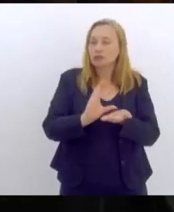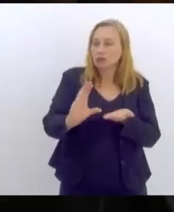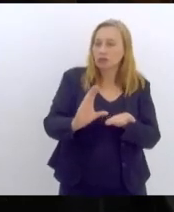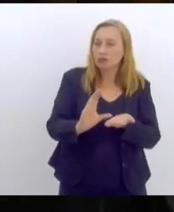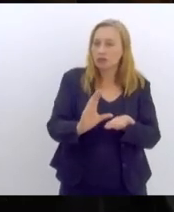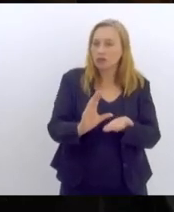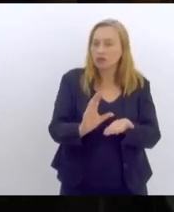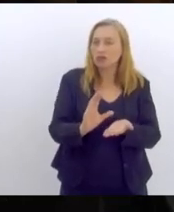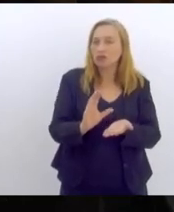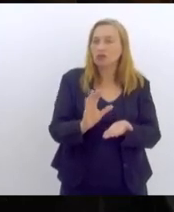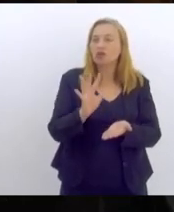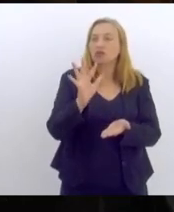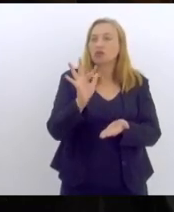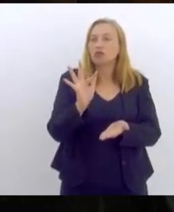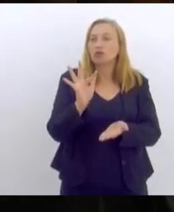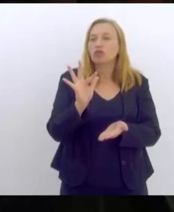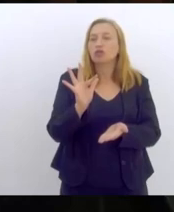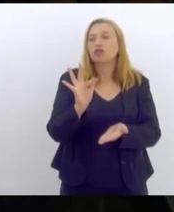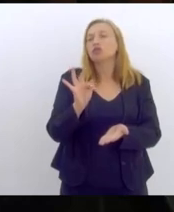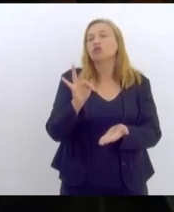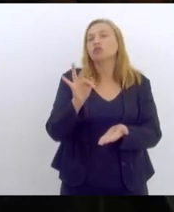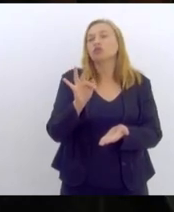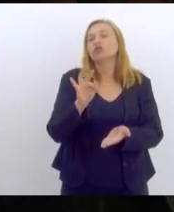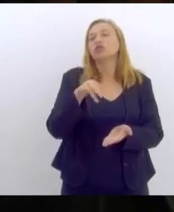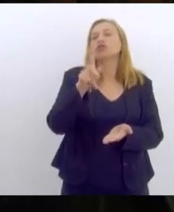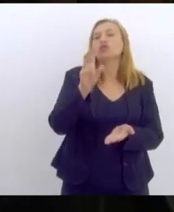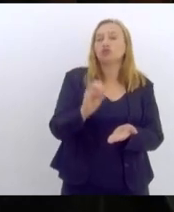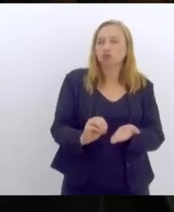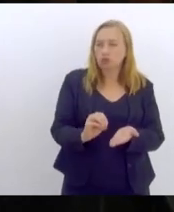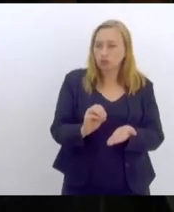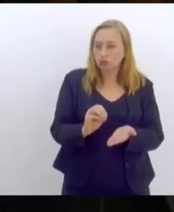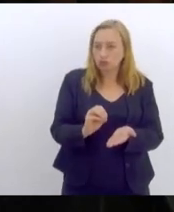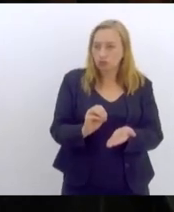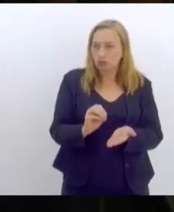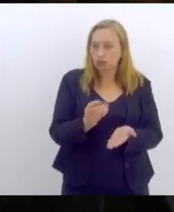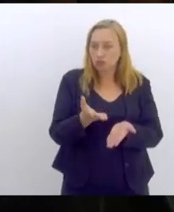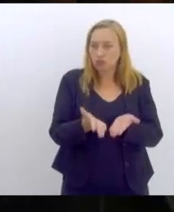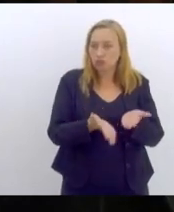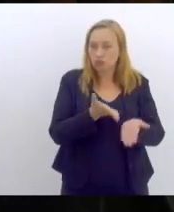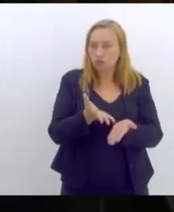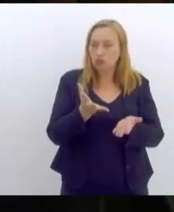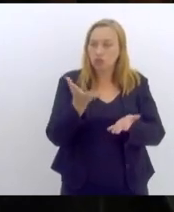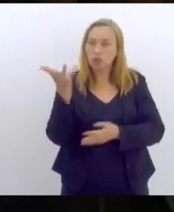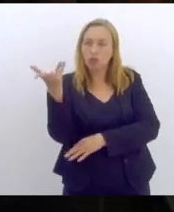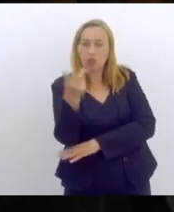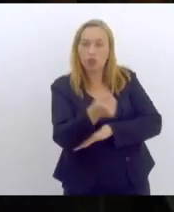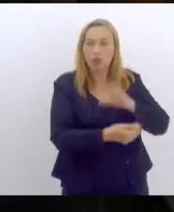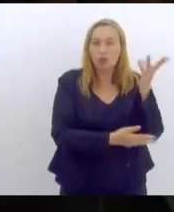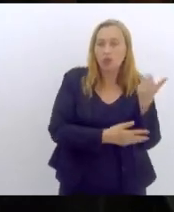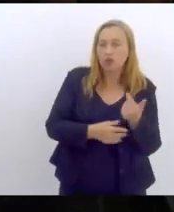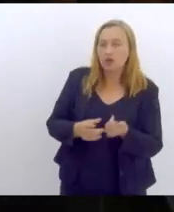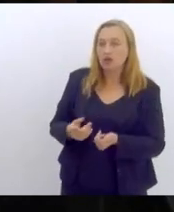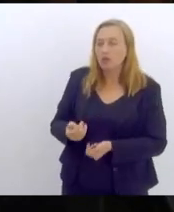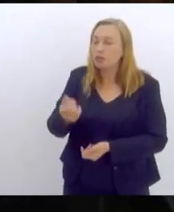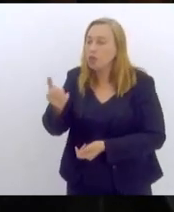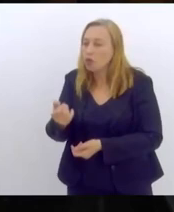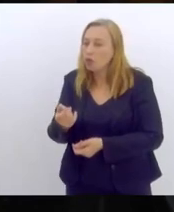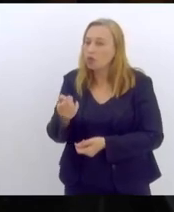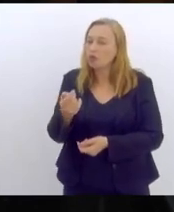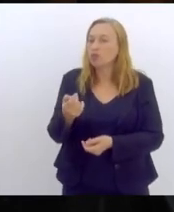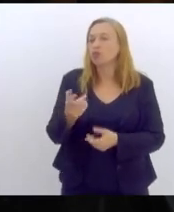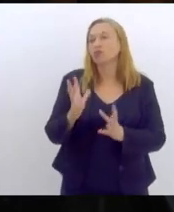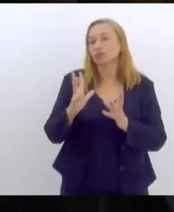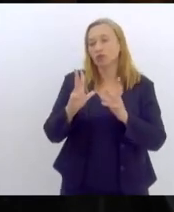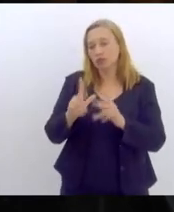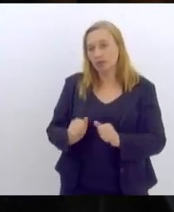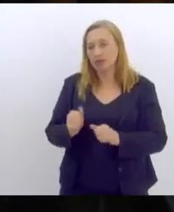Fundo de Conservação Ambiental, e, pouco a pouco, fomos limpando as praias. Agora, com a concessão